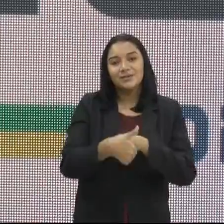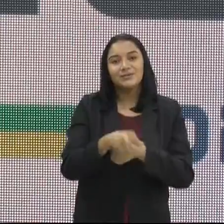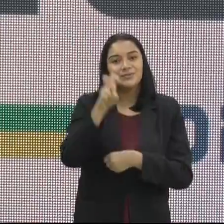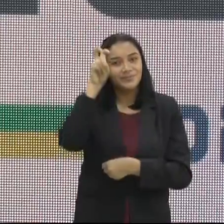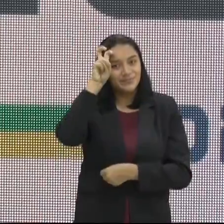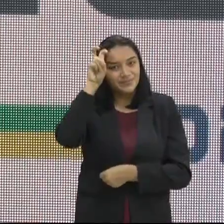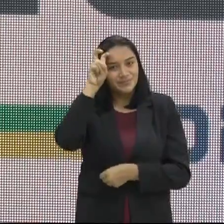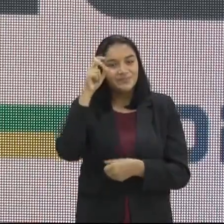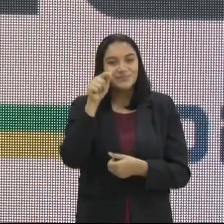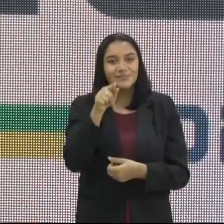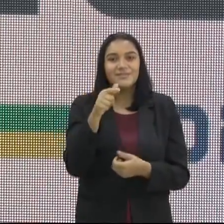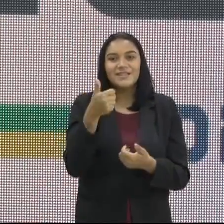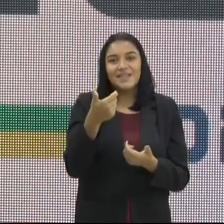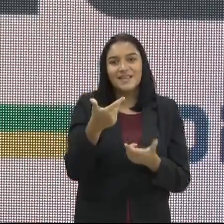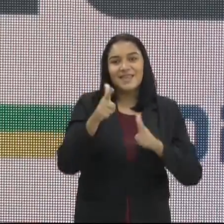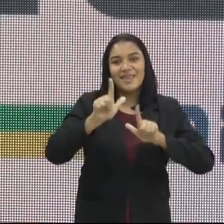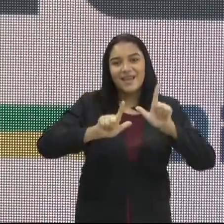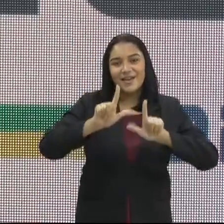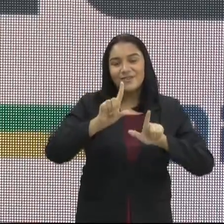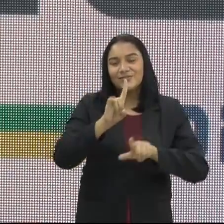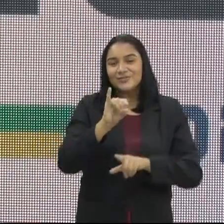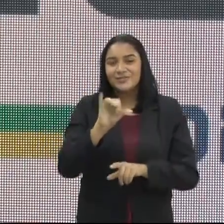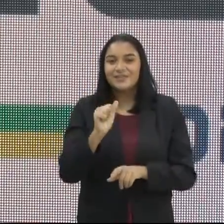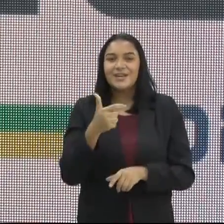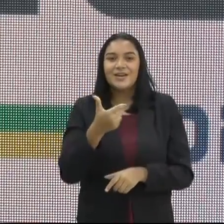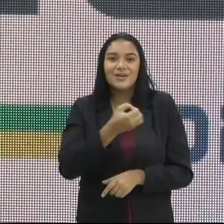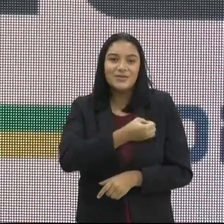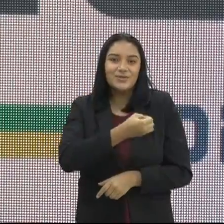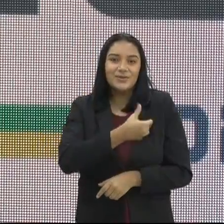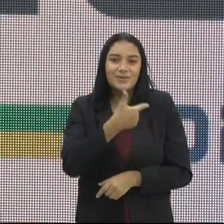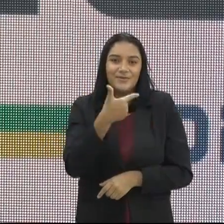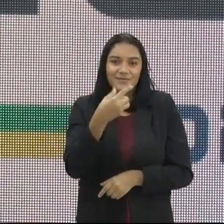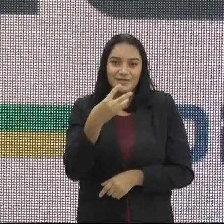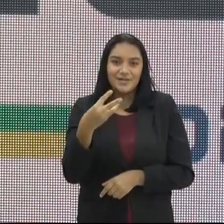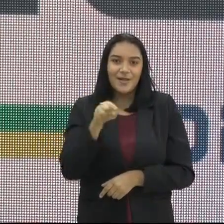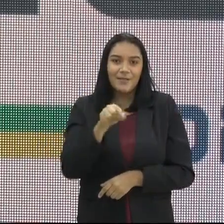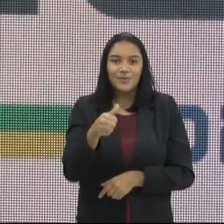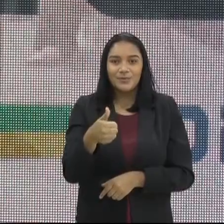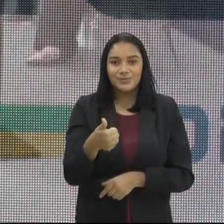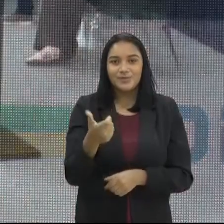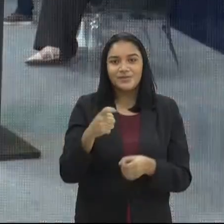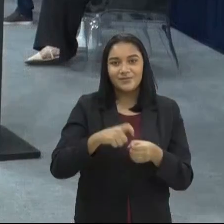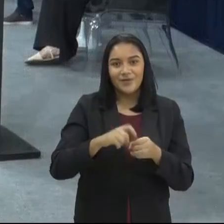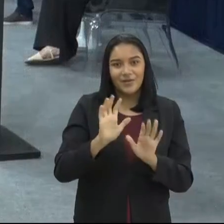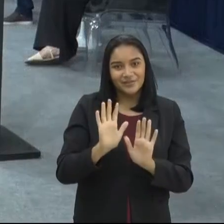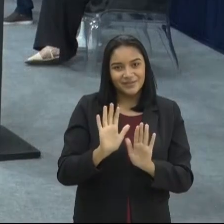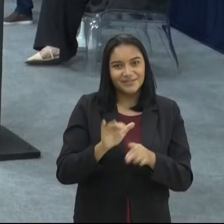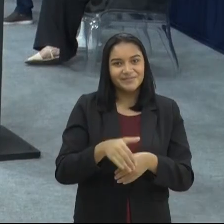quinta-feira. Você está na Udia TV, canal 23.1. E a gente volta já.